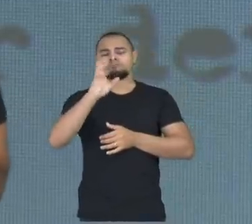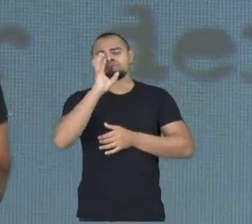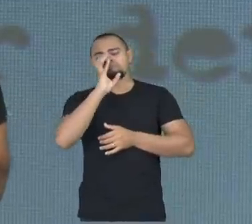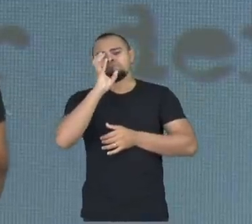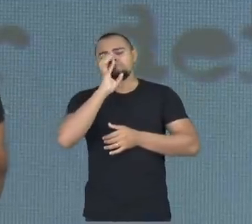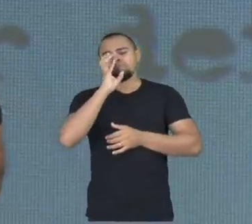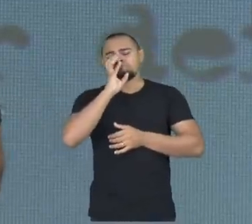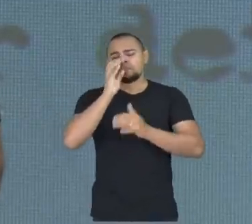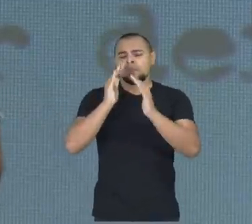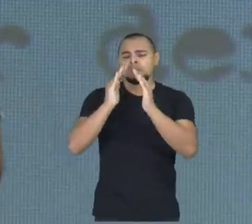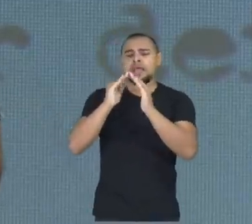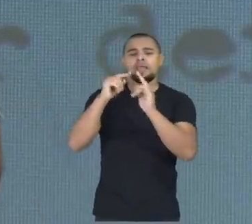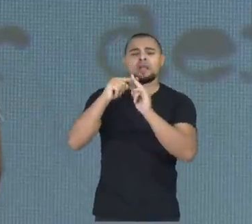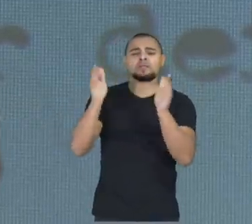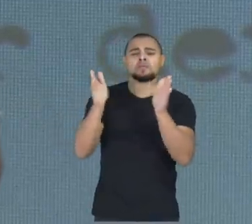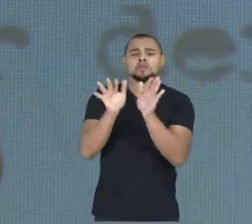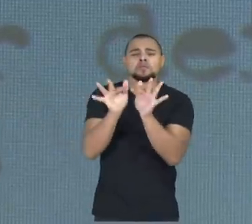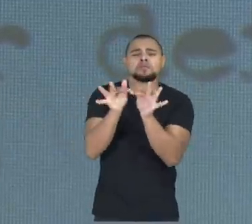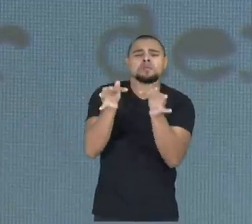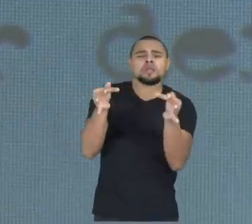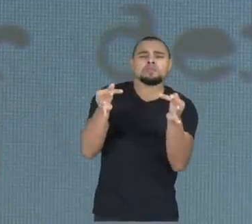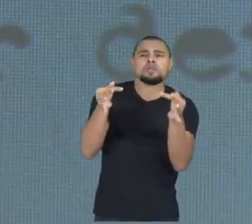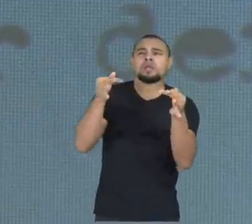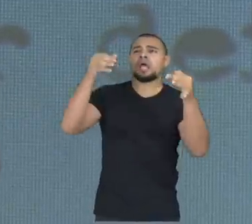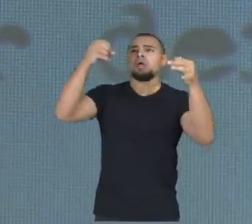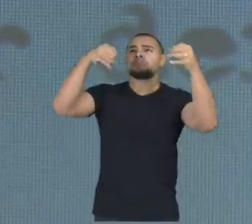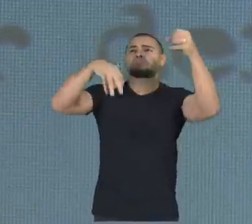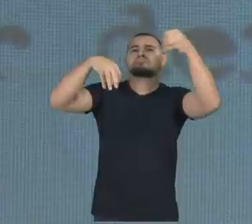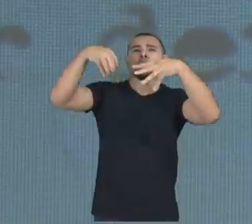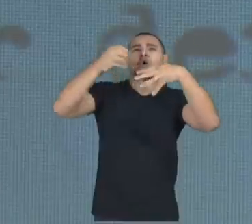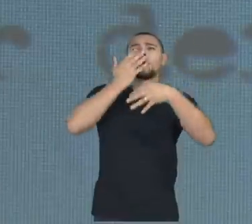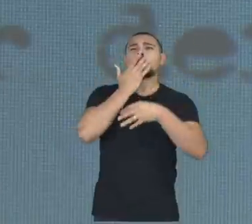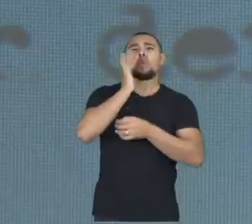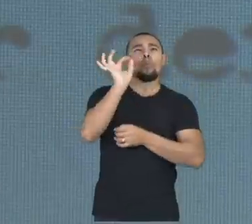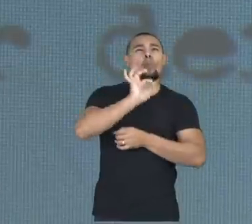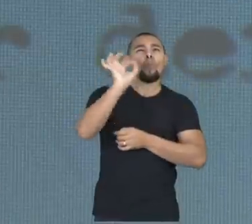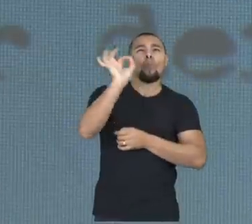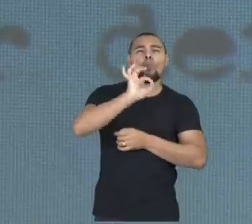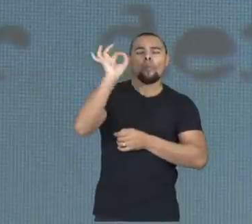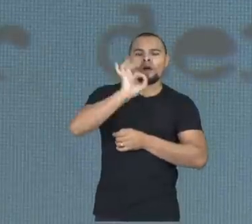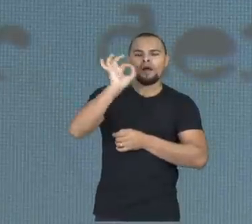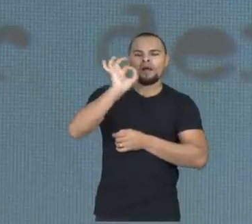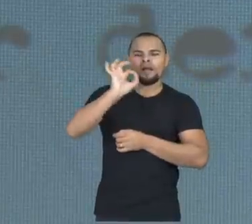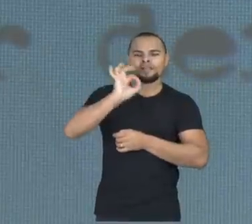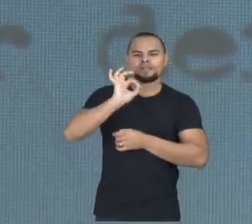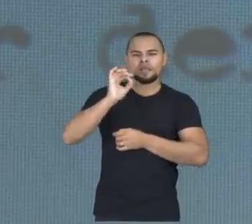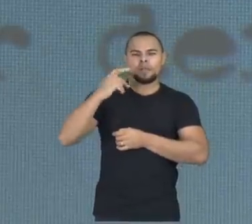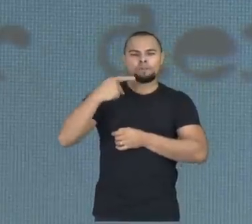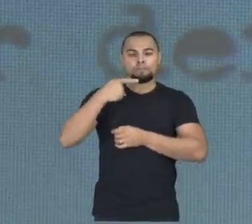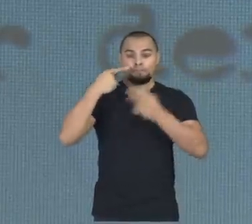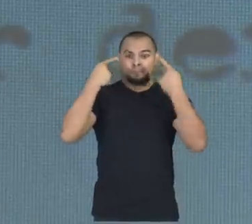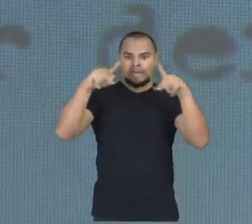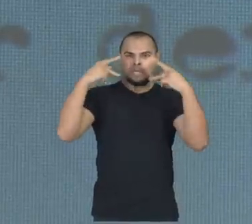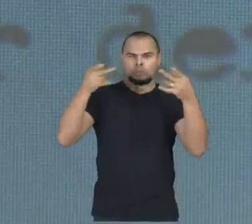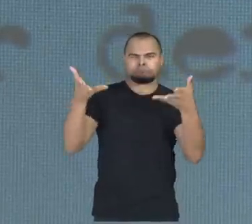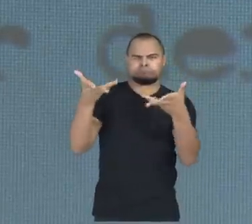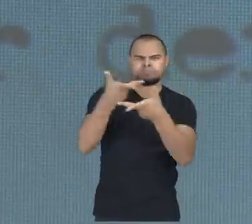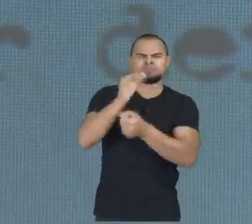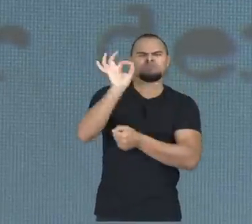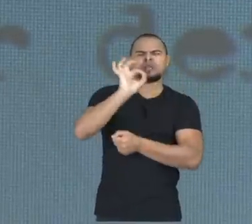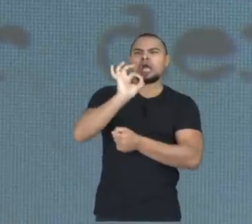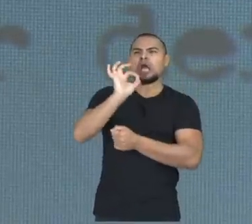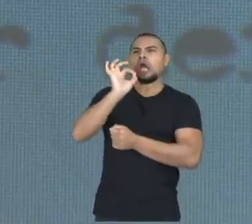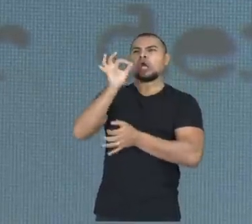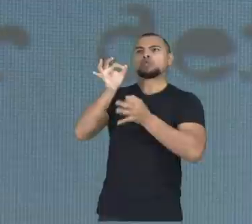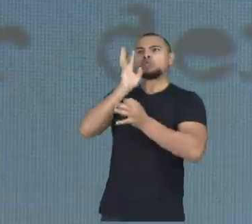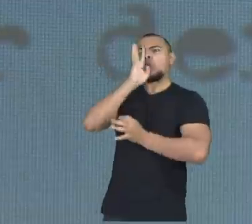na sua igrejinha pequena, sem lâmpadas coloridas, sem painéis de LED e sem pregadores bacaninhas. Não julgue o seu pastor